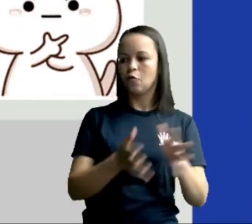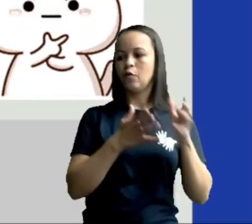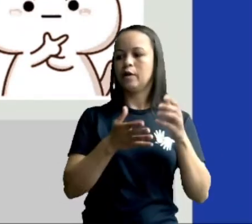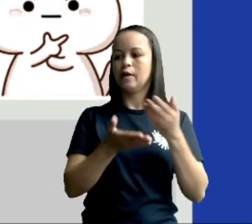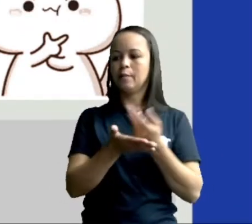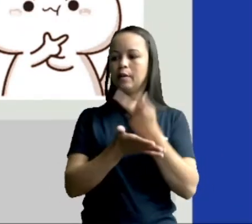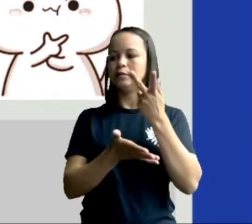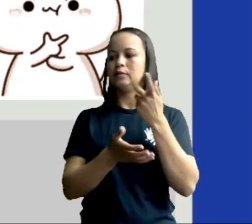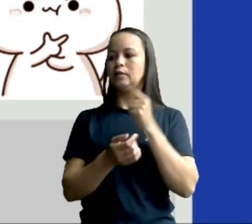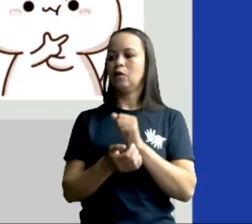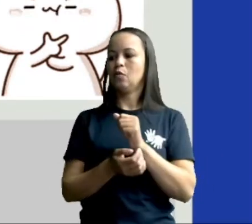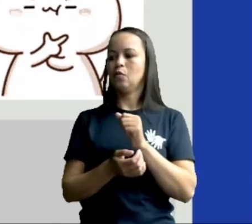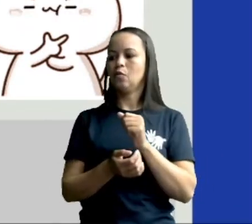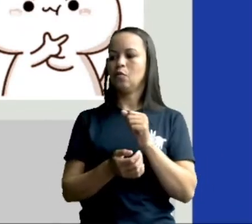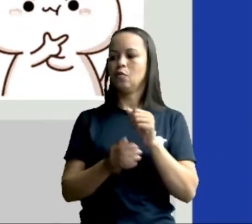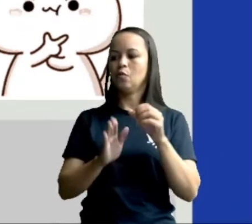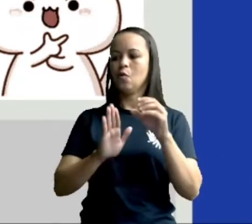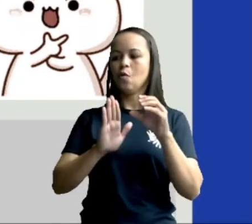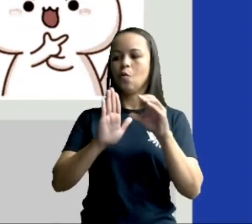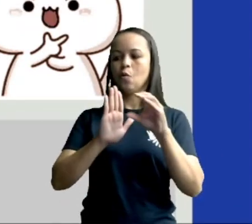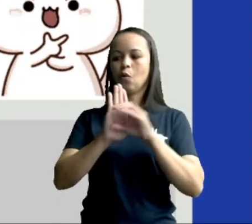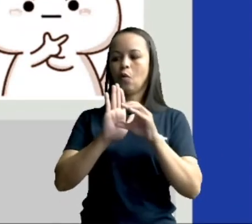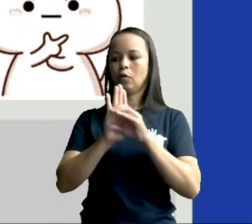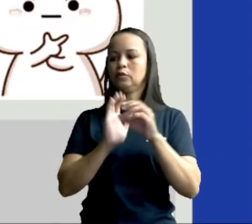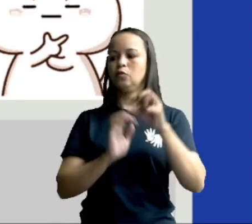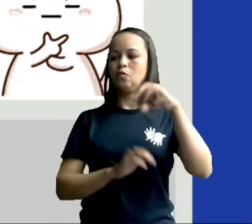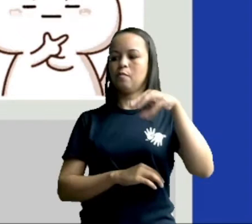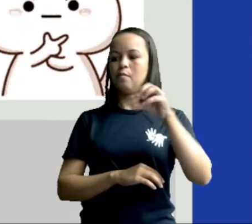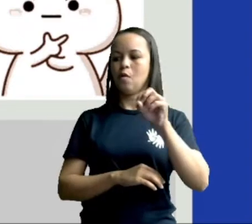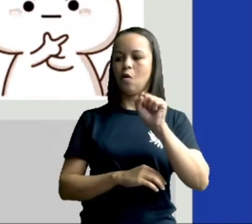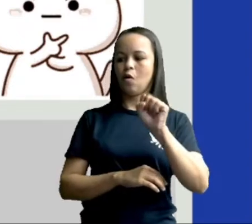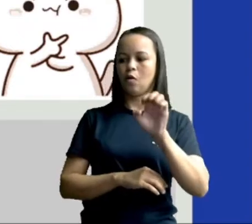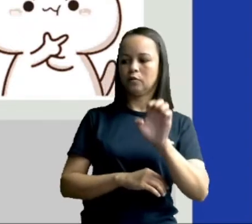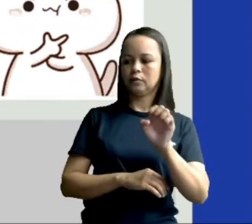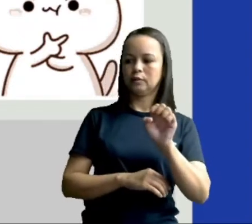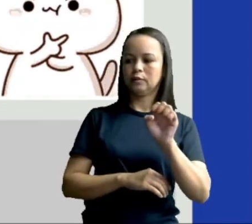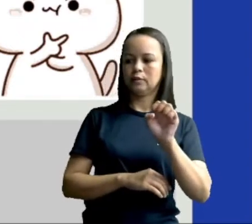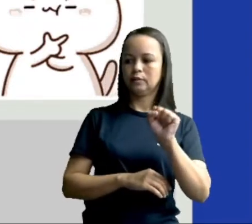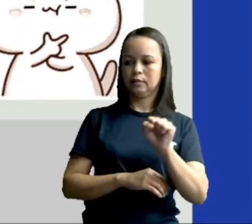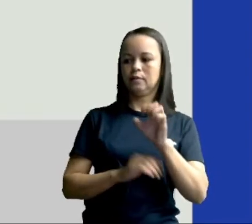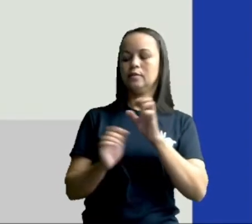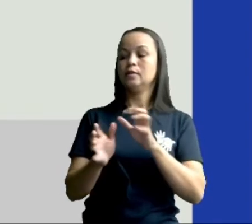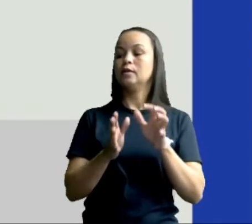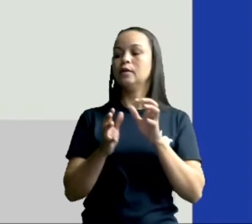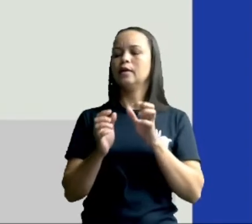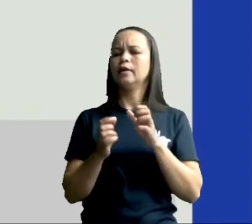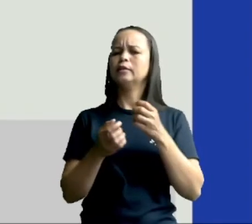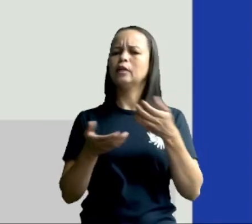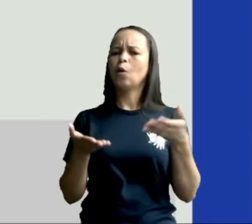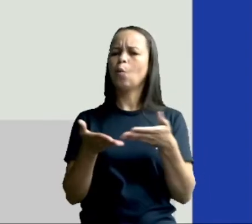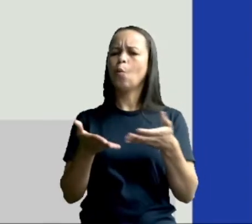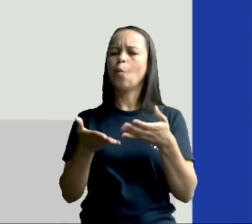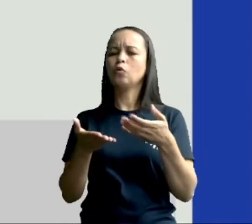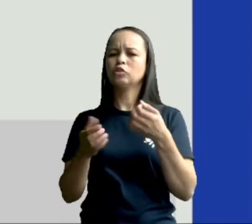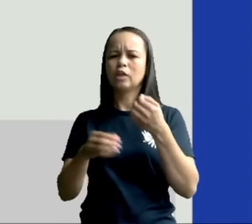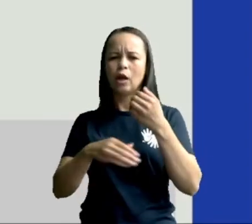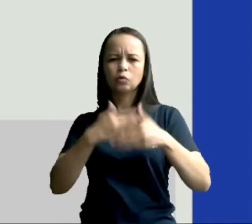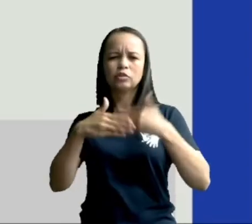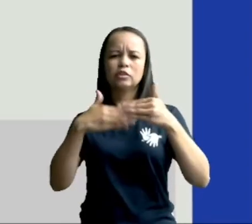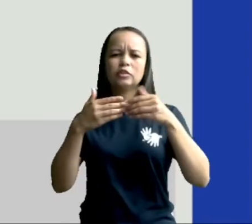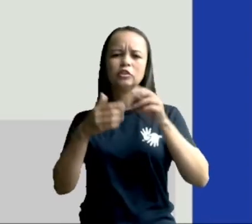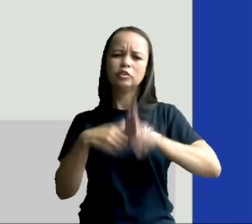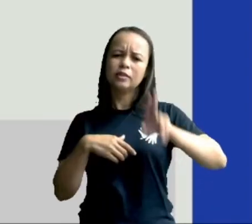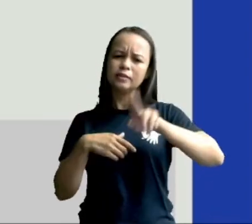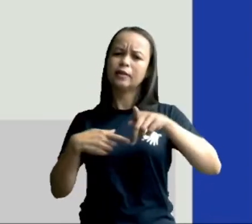22 de abril de 1691. E ainda até hoje é utilizado por navios e escoteiros, viu, minha gente? Vamos lá, o que danado é esse